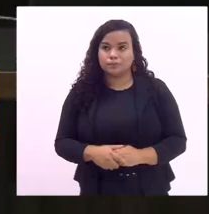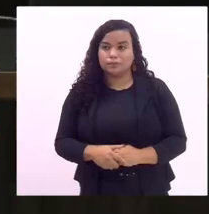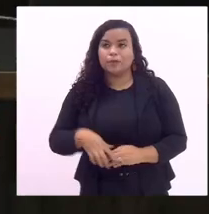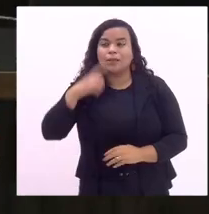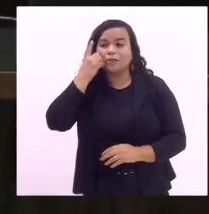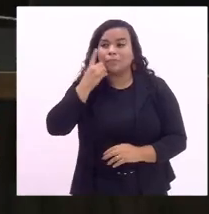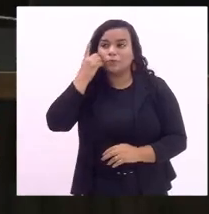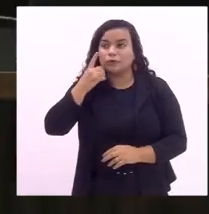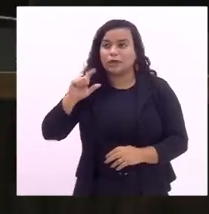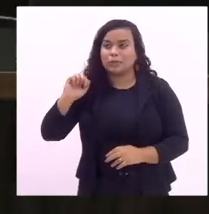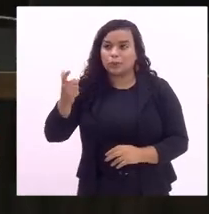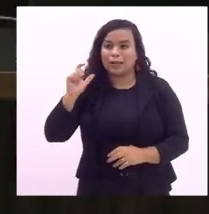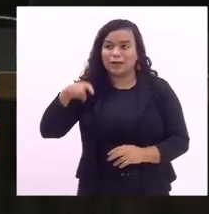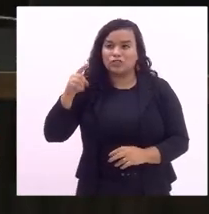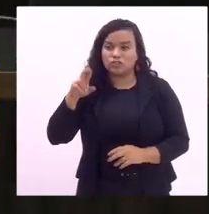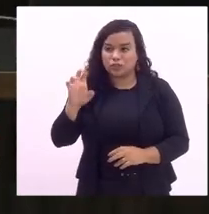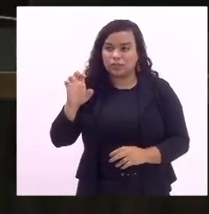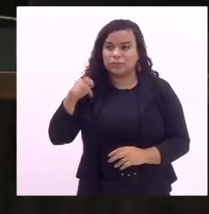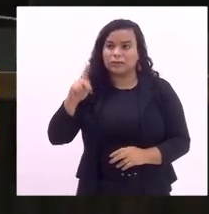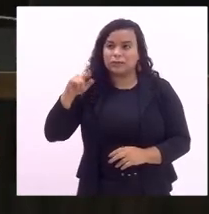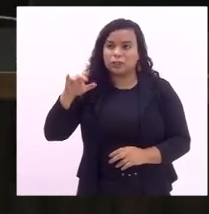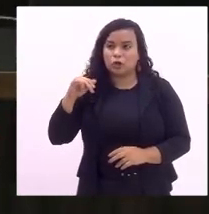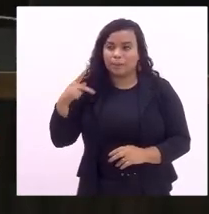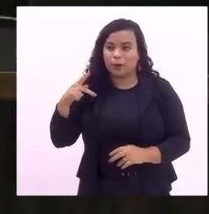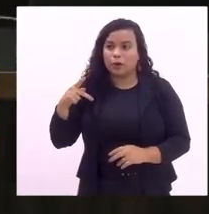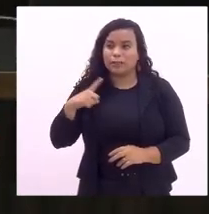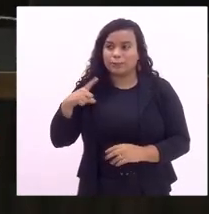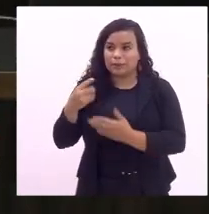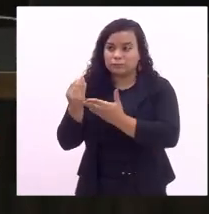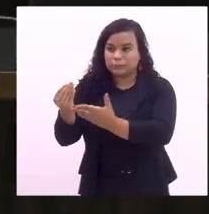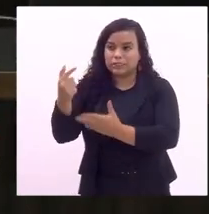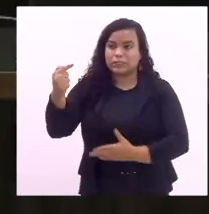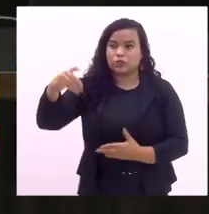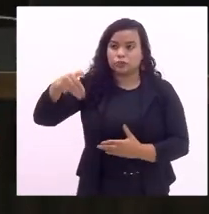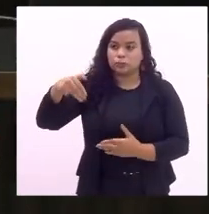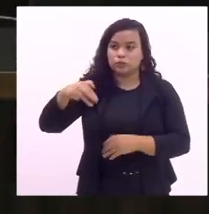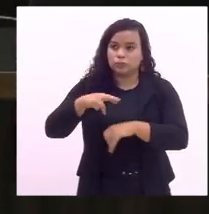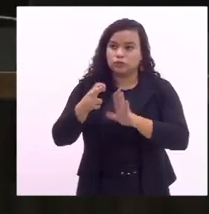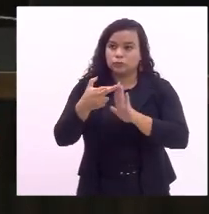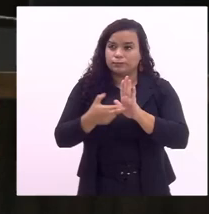Deputado Alexandre Knoploch, Vossa Excelência dispõe de 7 minutos.